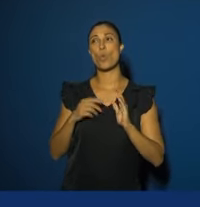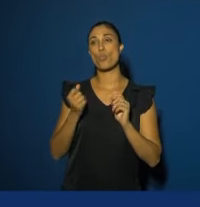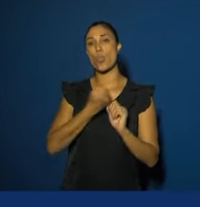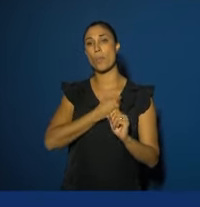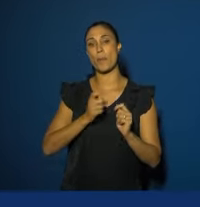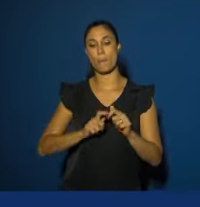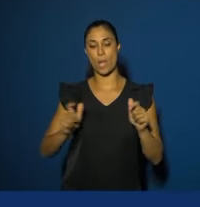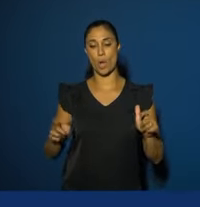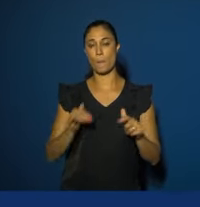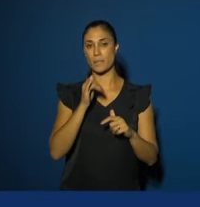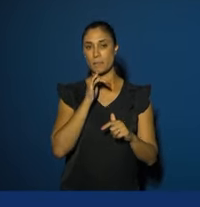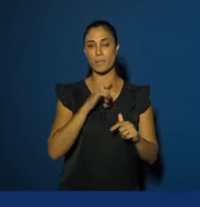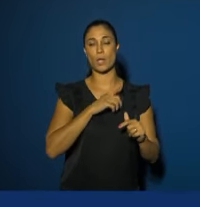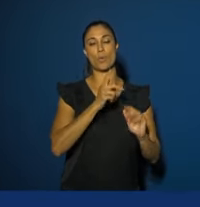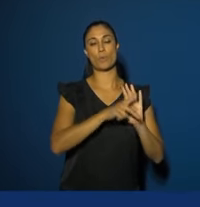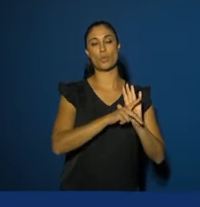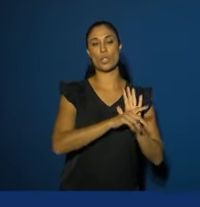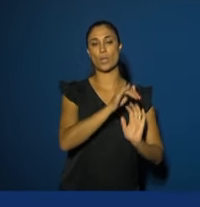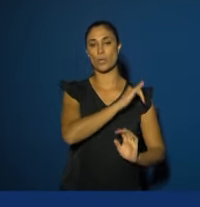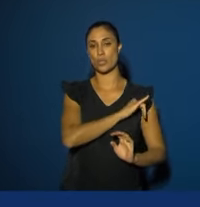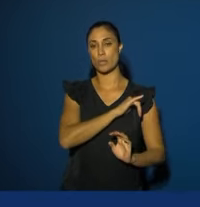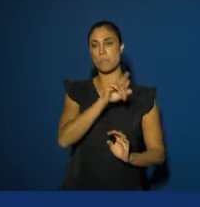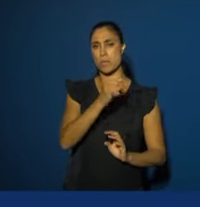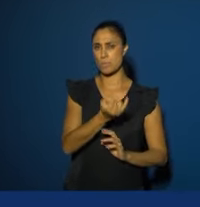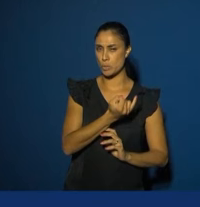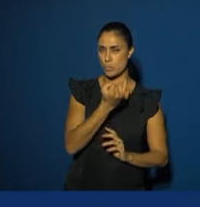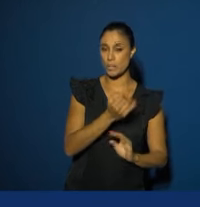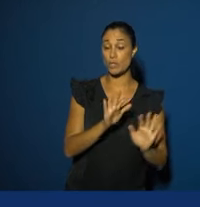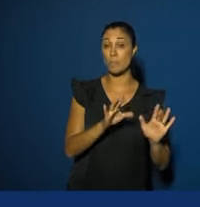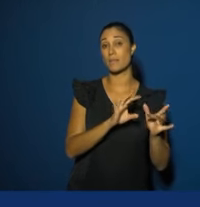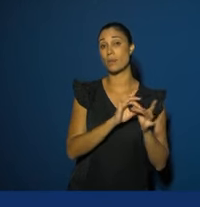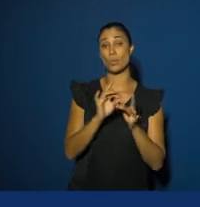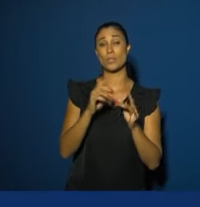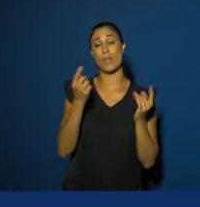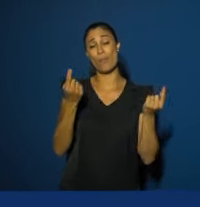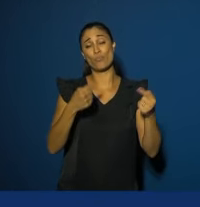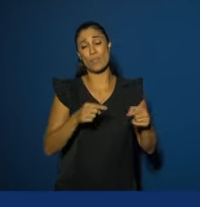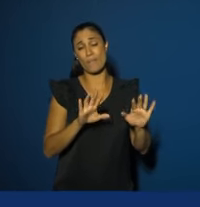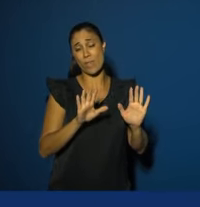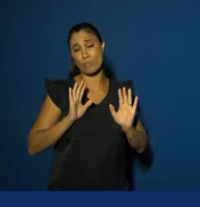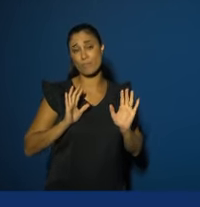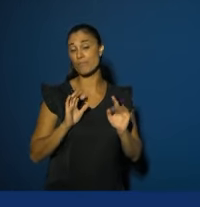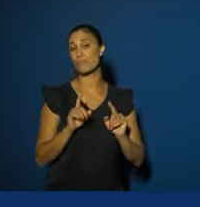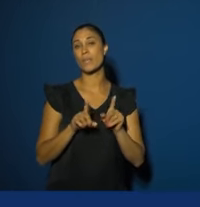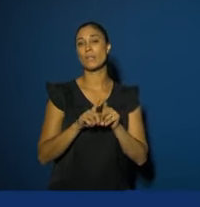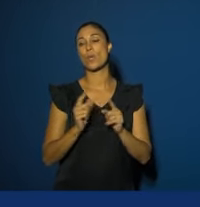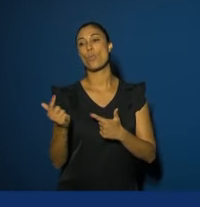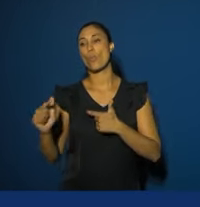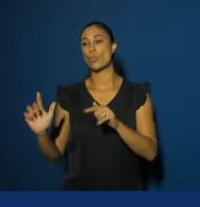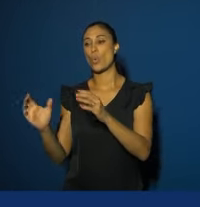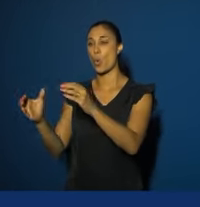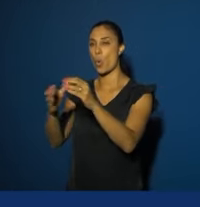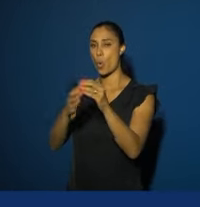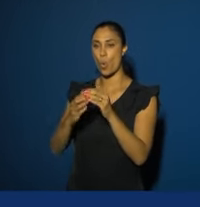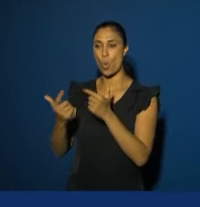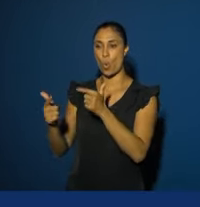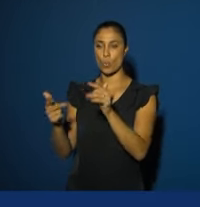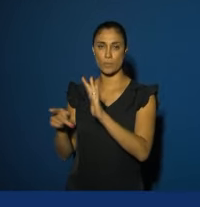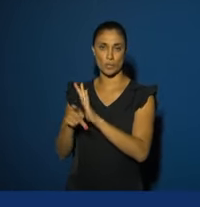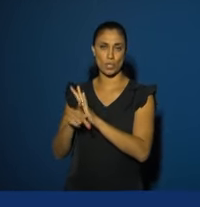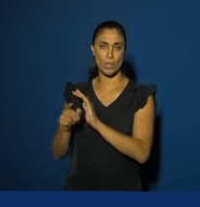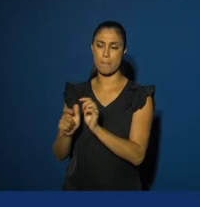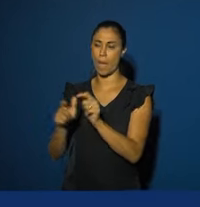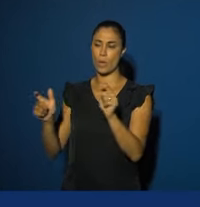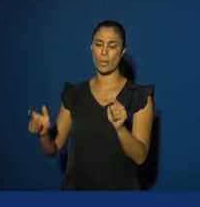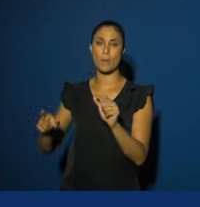né então eu acho que você teve projeto do Rio de Janeiro super relevante mas nesse contexto desafiador E você tem um conjunto de outros projetos a maioria